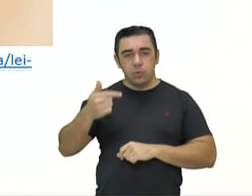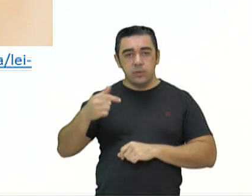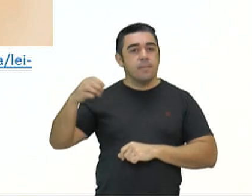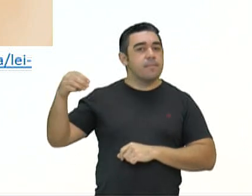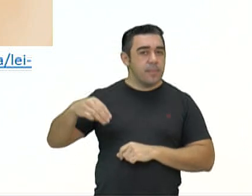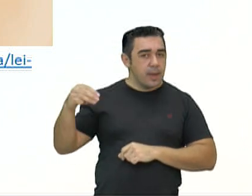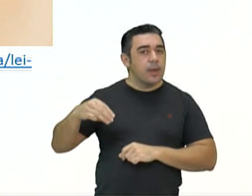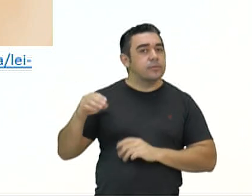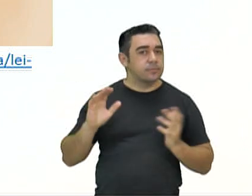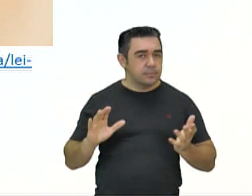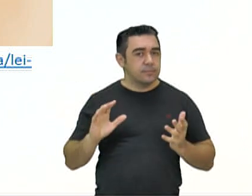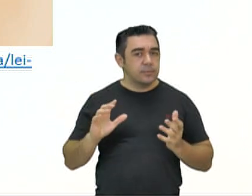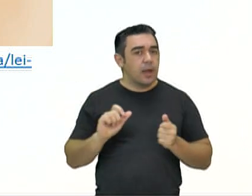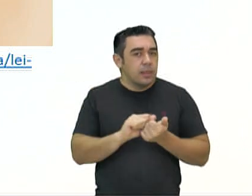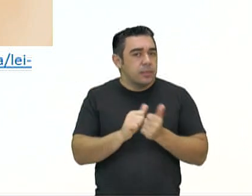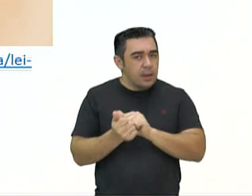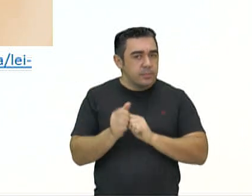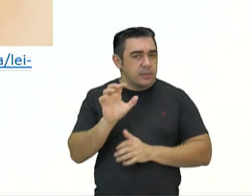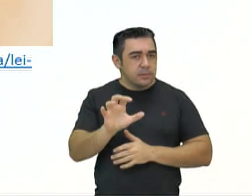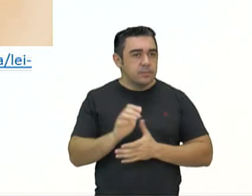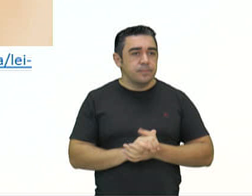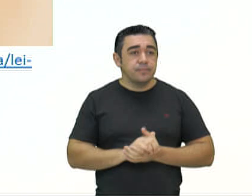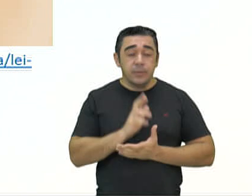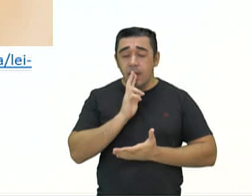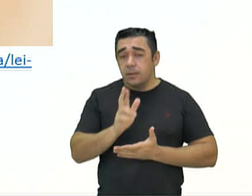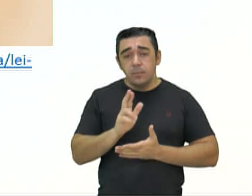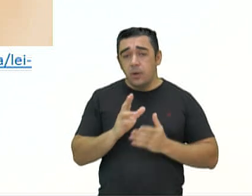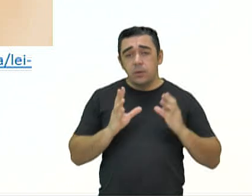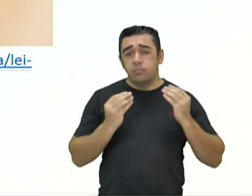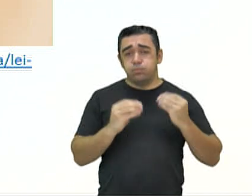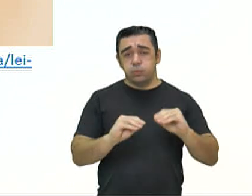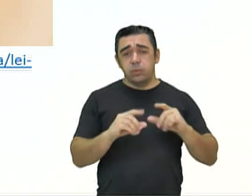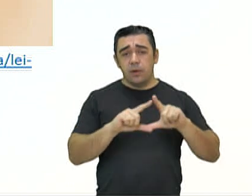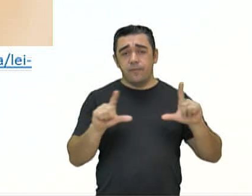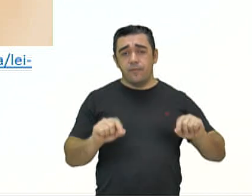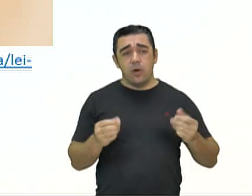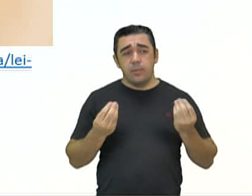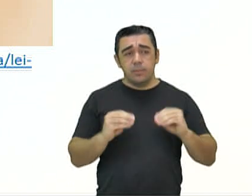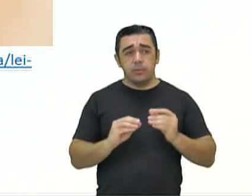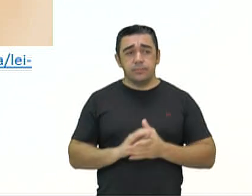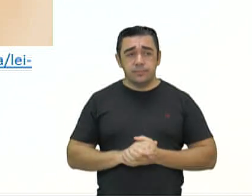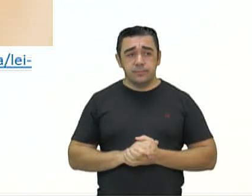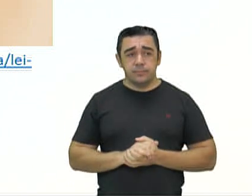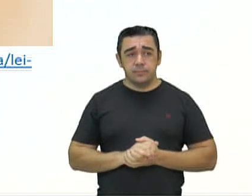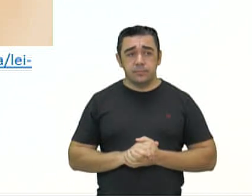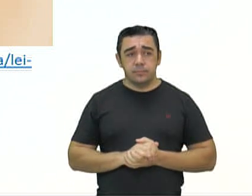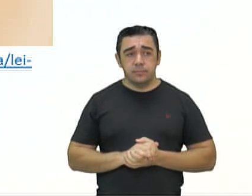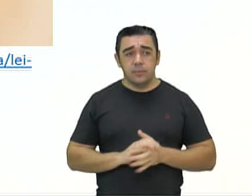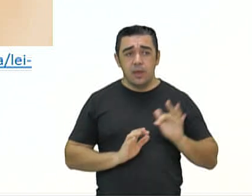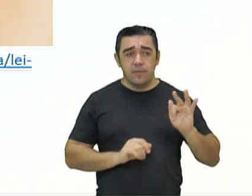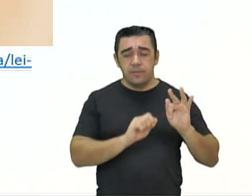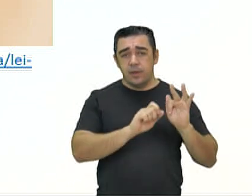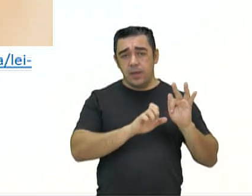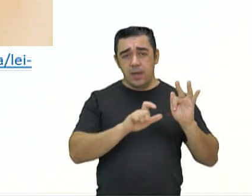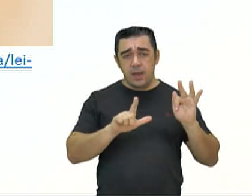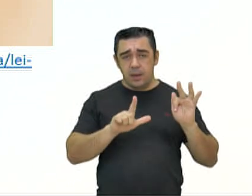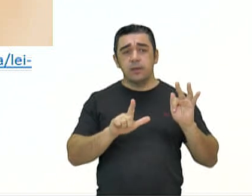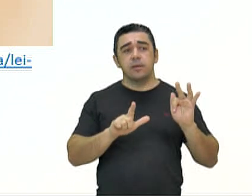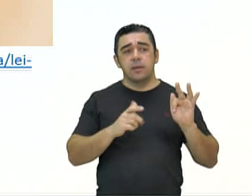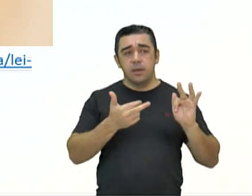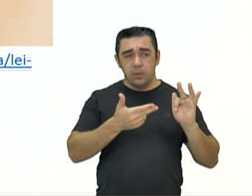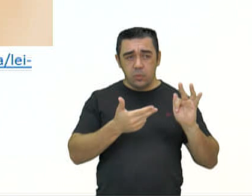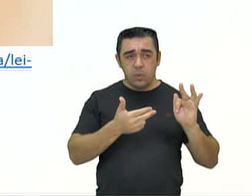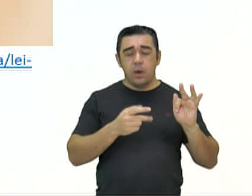fazer esse pequeno ajuste. E aplicação da equação, né? Então você tem FL, né, que é a força elástica